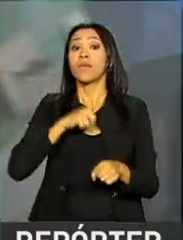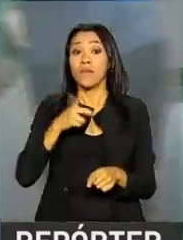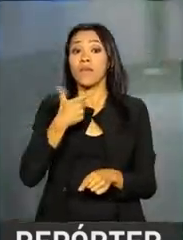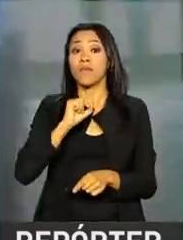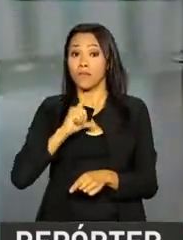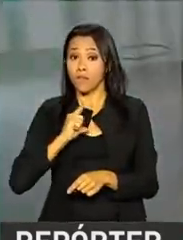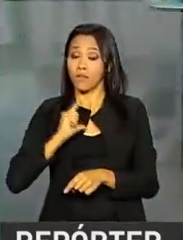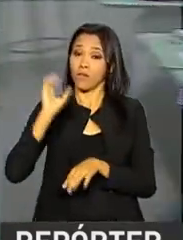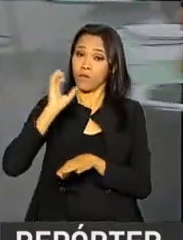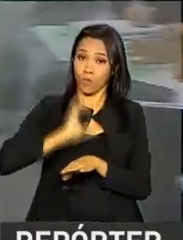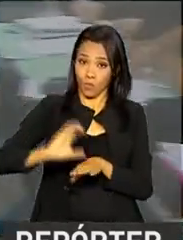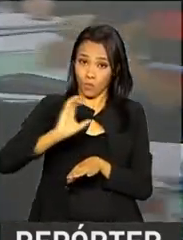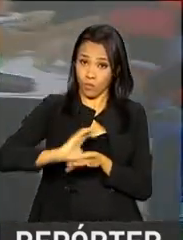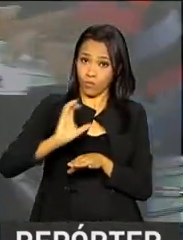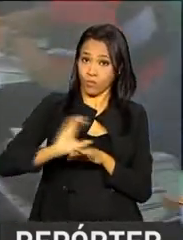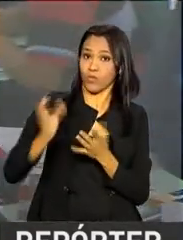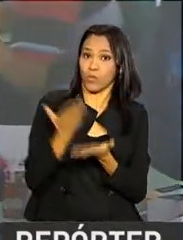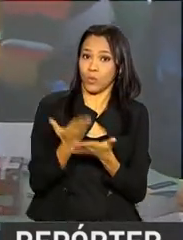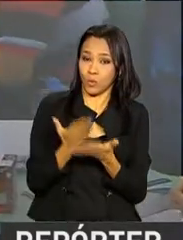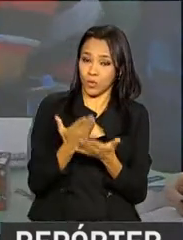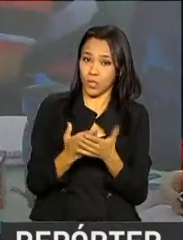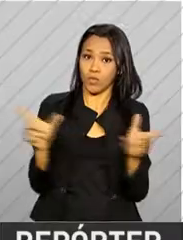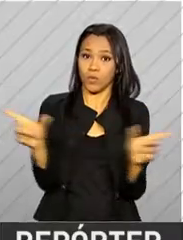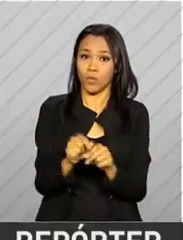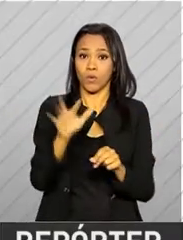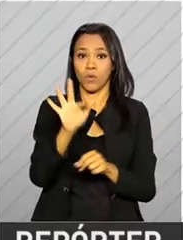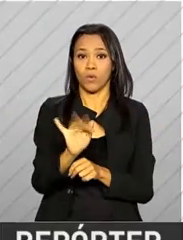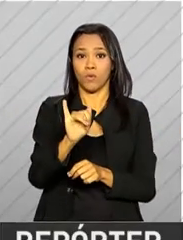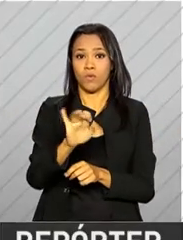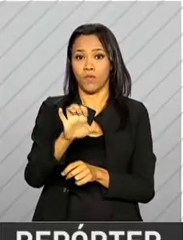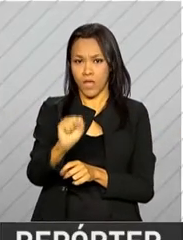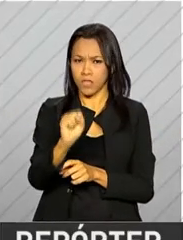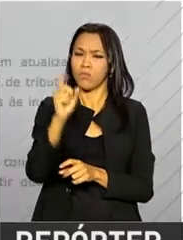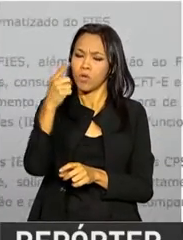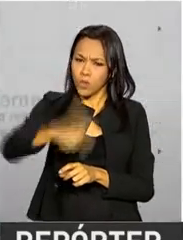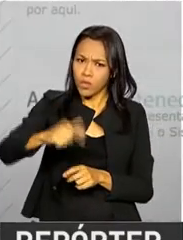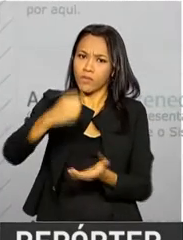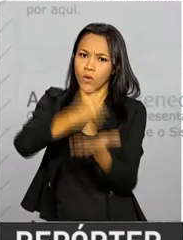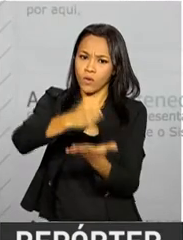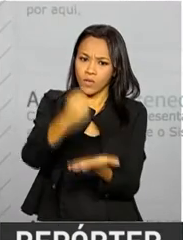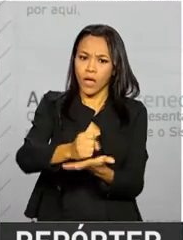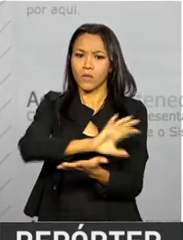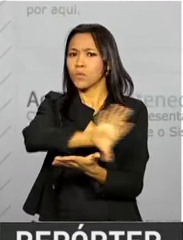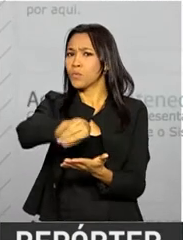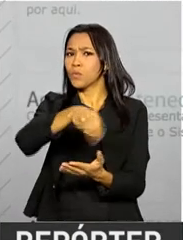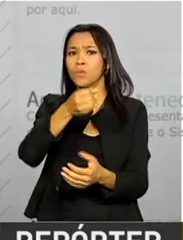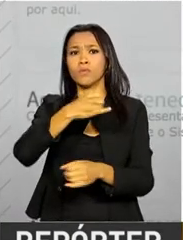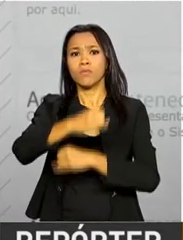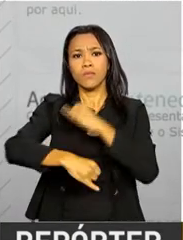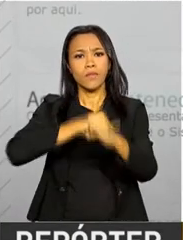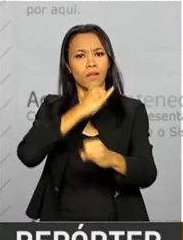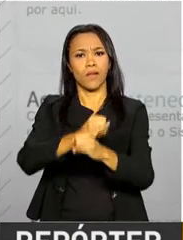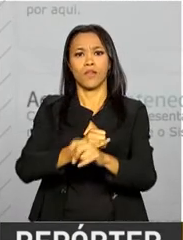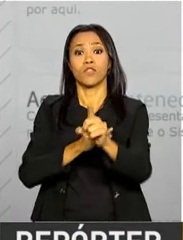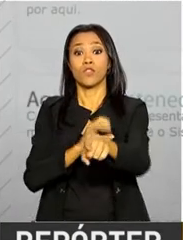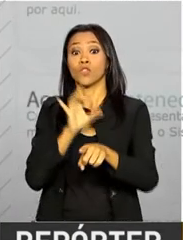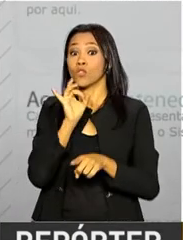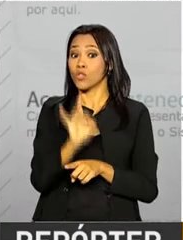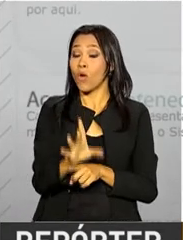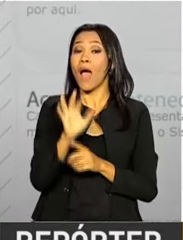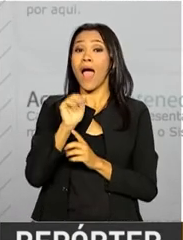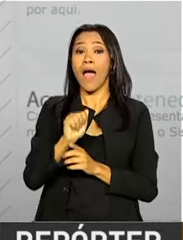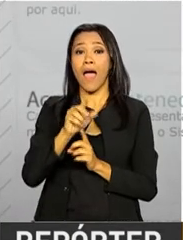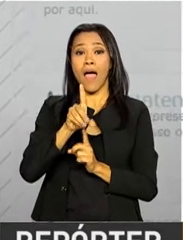pelo fies já podem fazer a renovação do contrato o processo pode ser feito todo pela internet com exceção no caso de